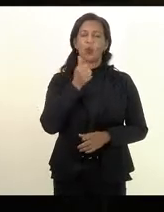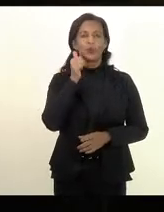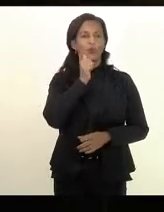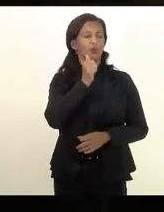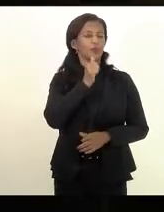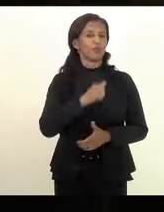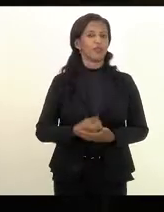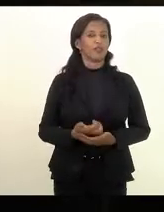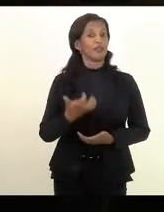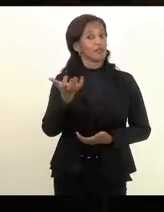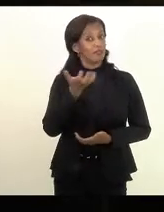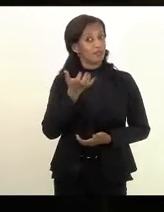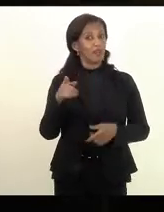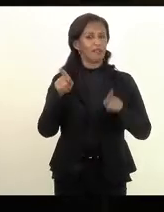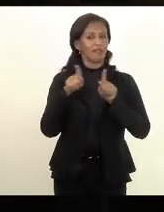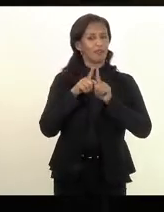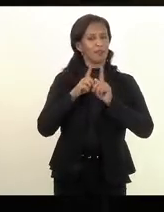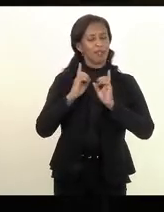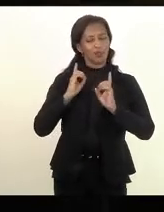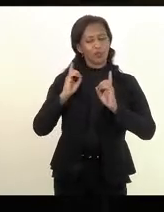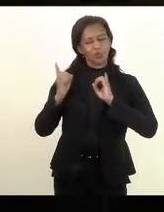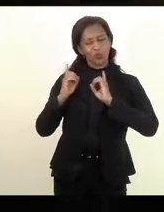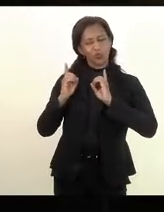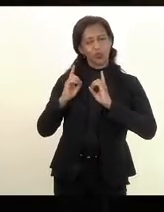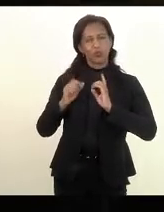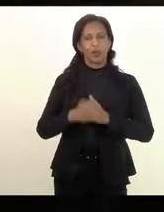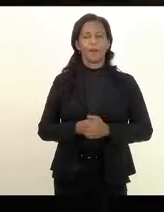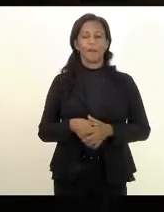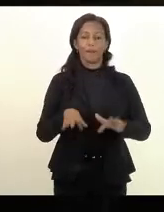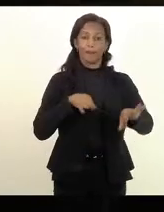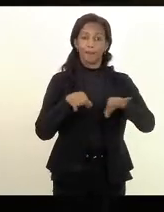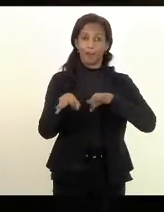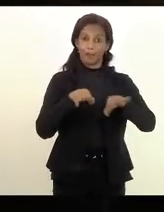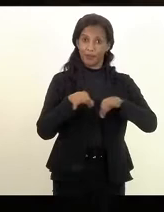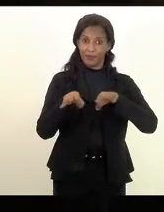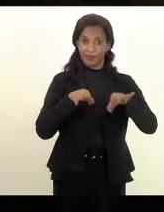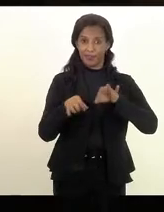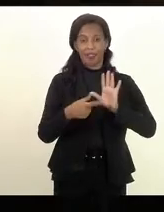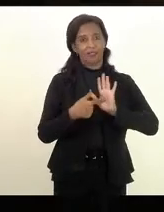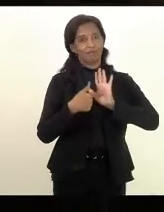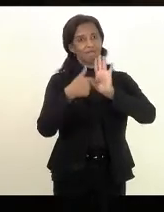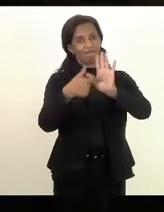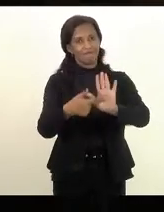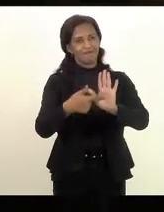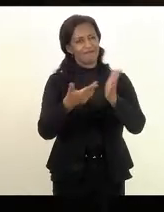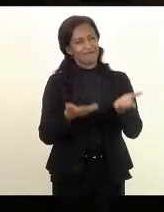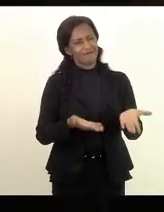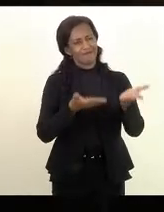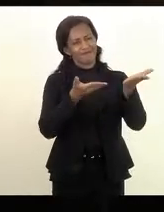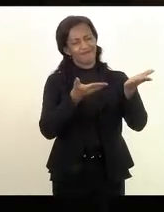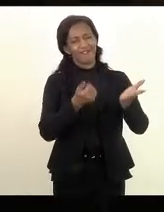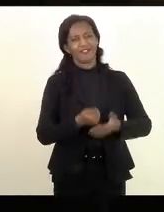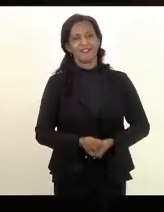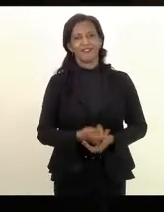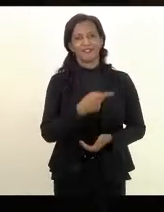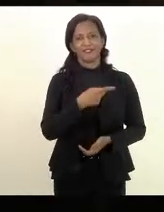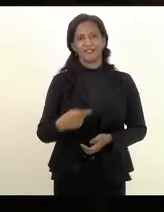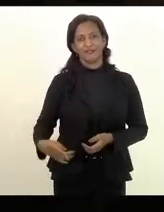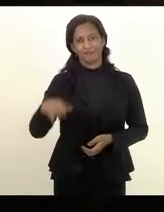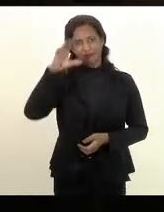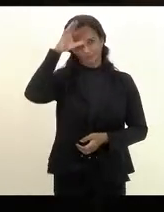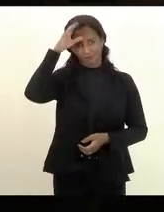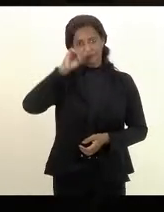também discutir este importante projeto apresentado por vossa excelência presidenta Tia Ju